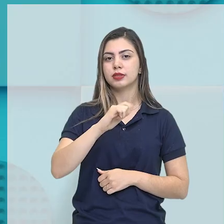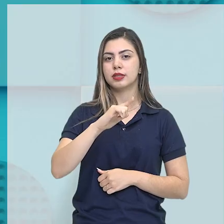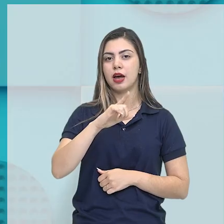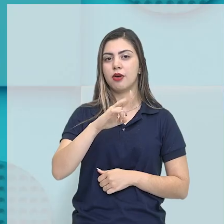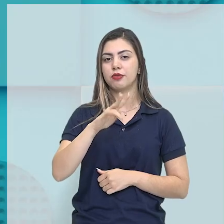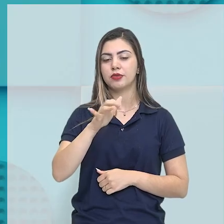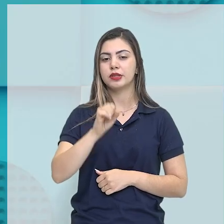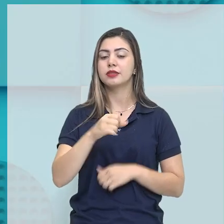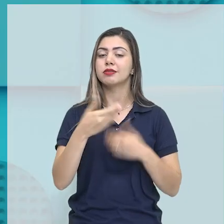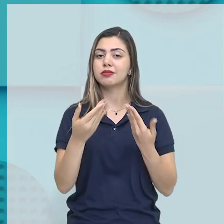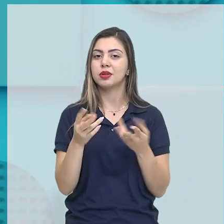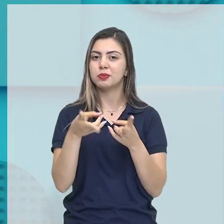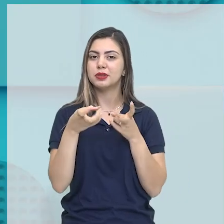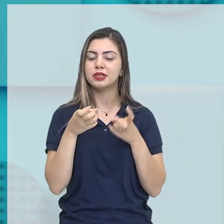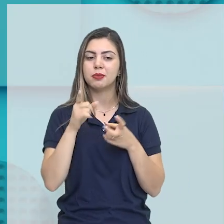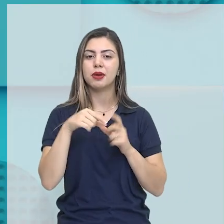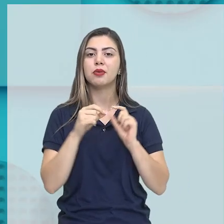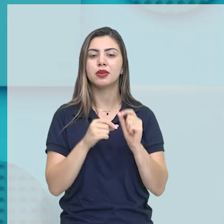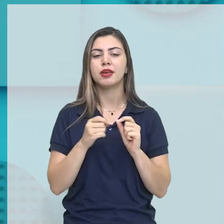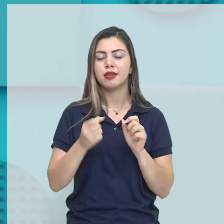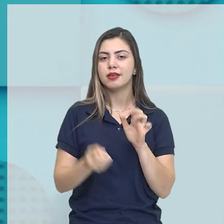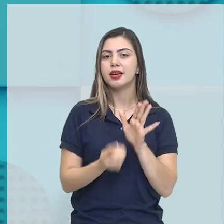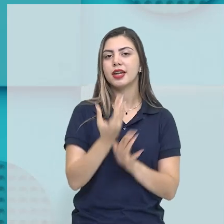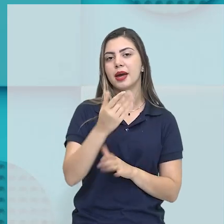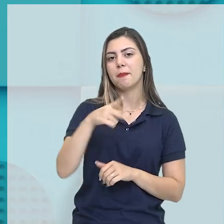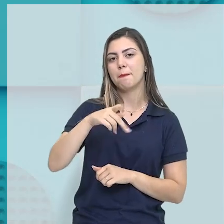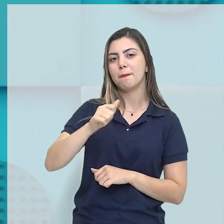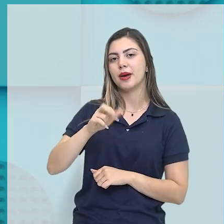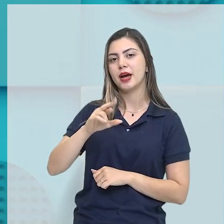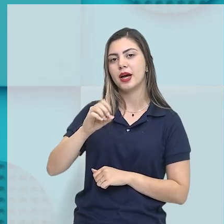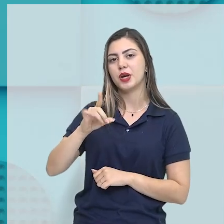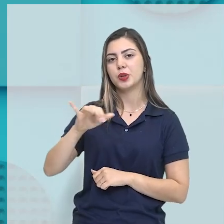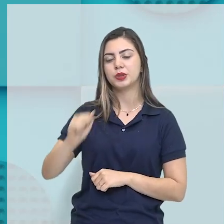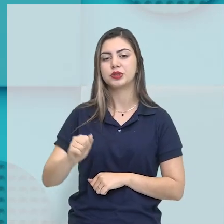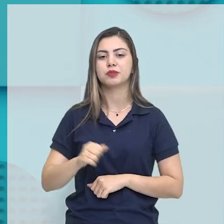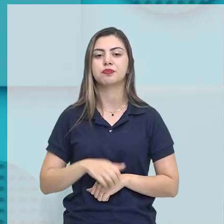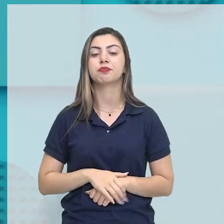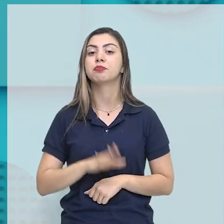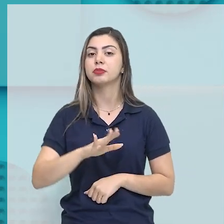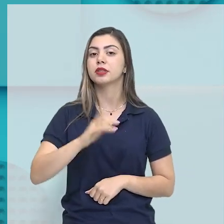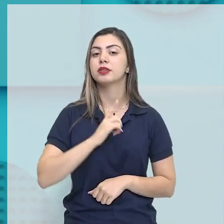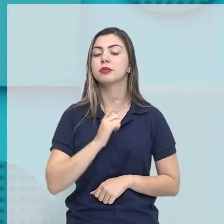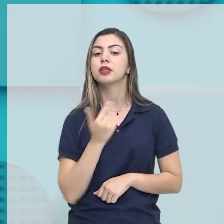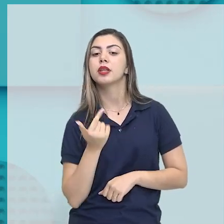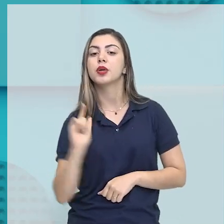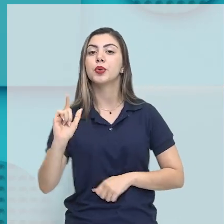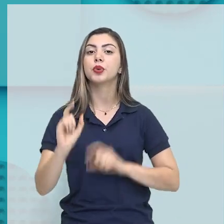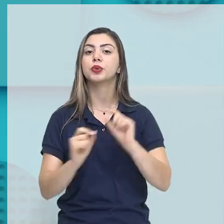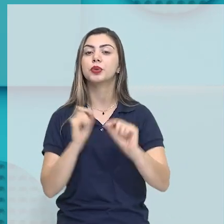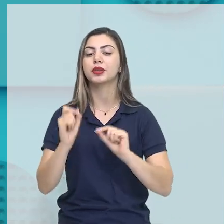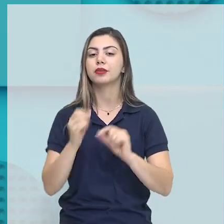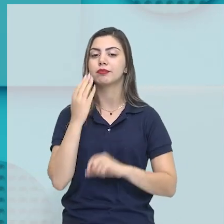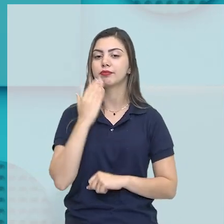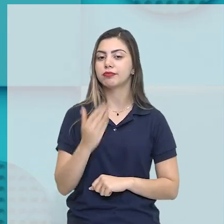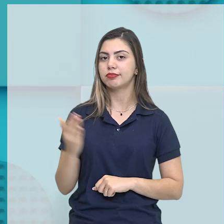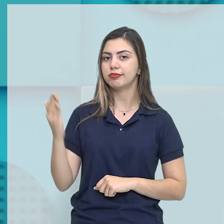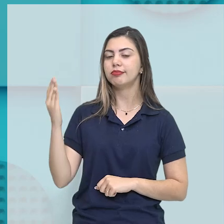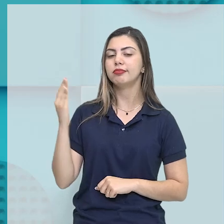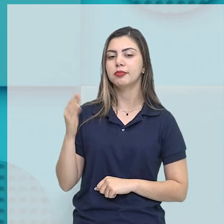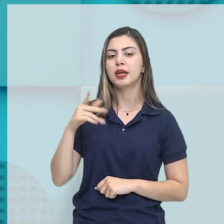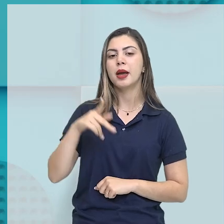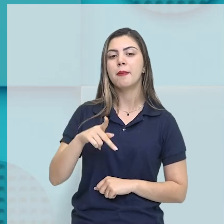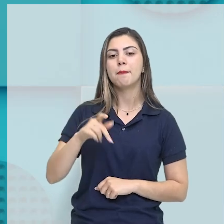como se faz, de como se organiza uma paródia, certo? Nós temos também a paráfrase. A